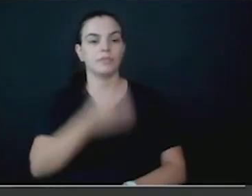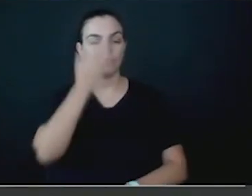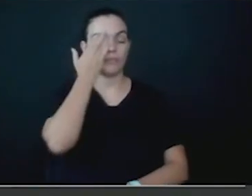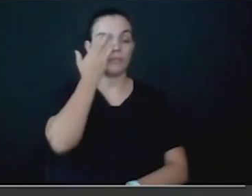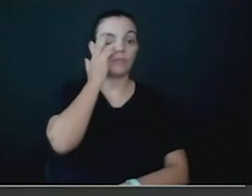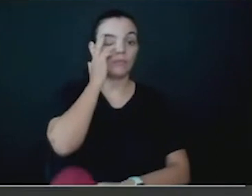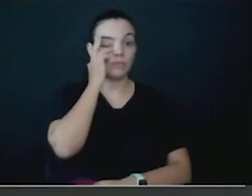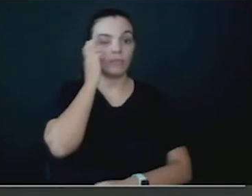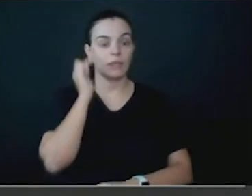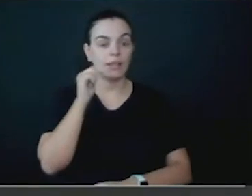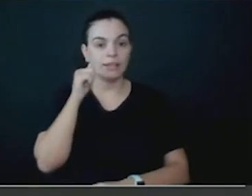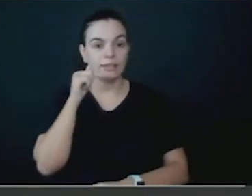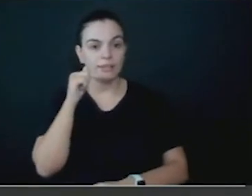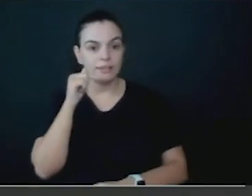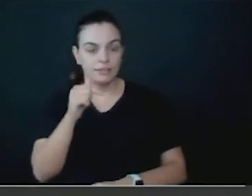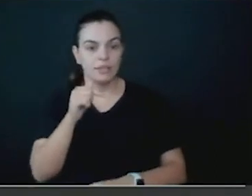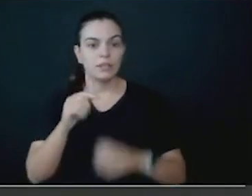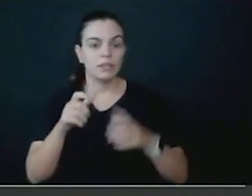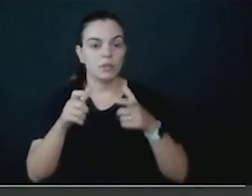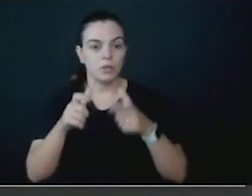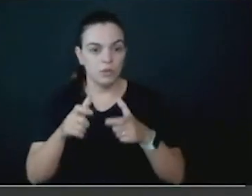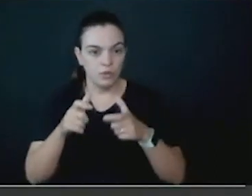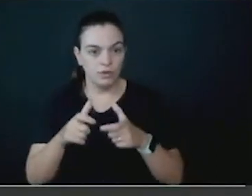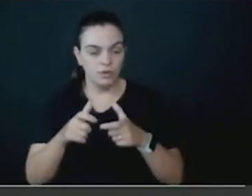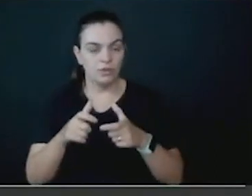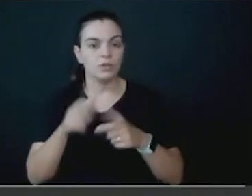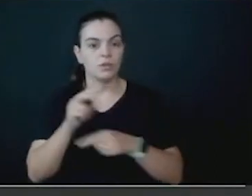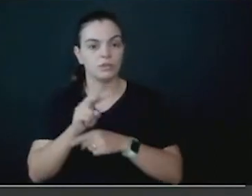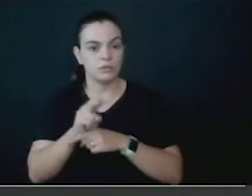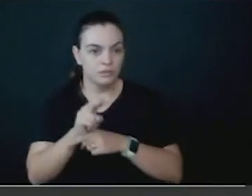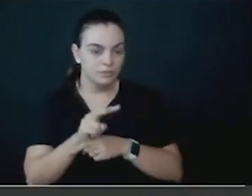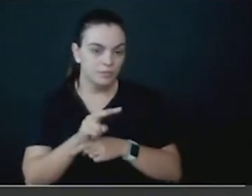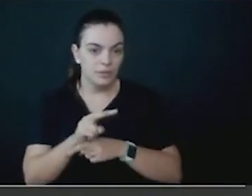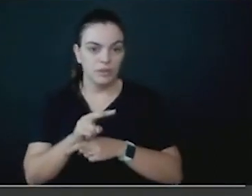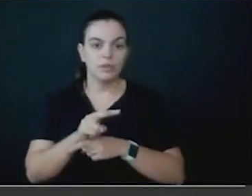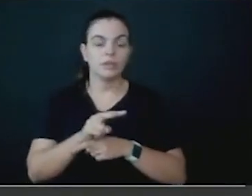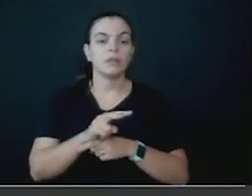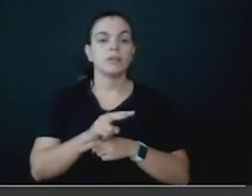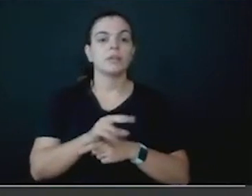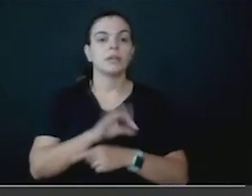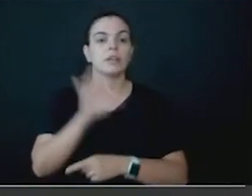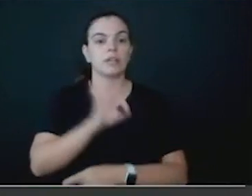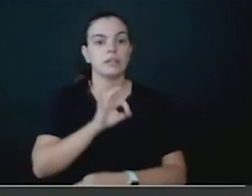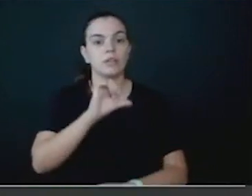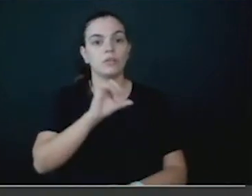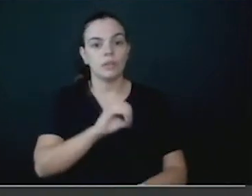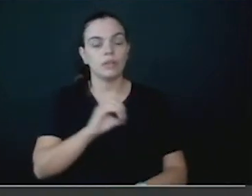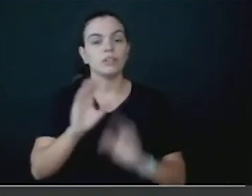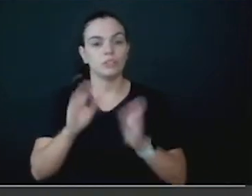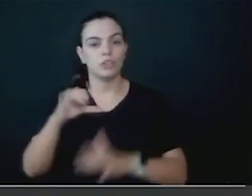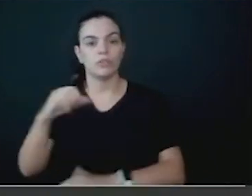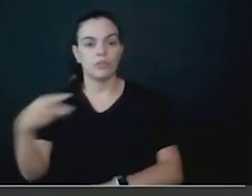unidades de conservação, nós temos 26, índice de manutenção, 90, nós estamos com 92, 100 mil pessoas sensibilizadas,